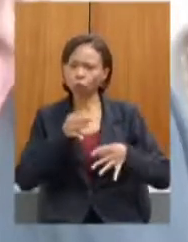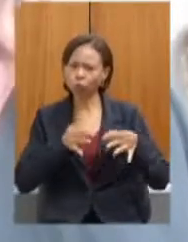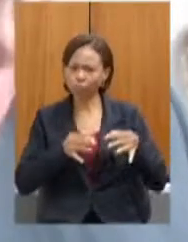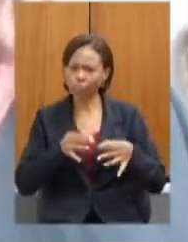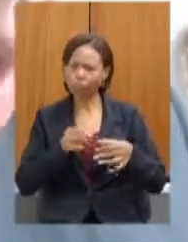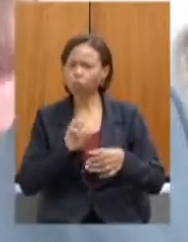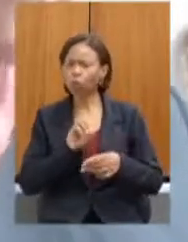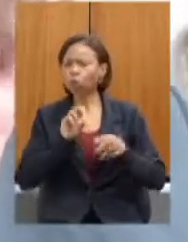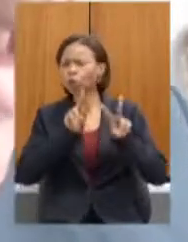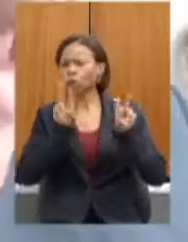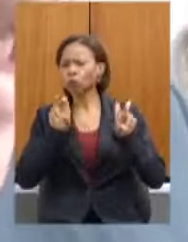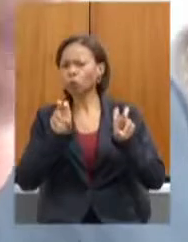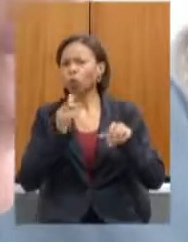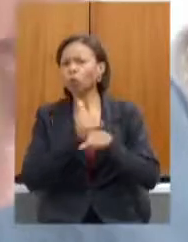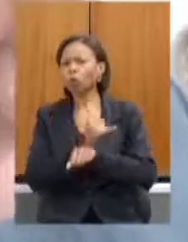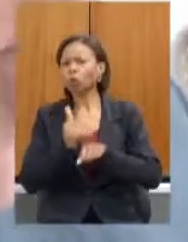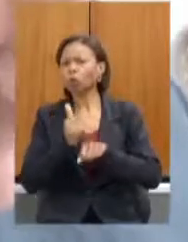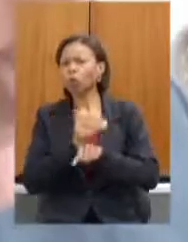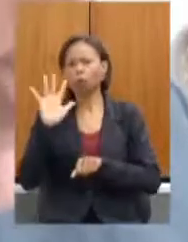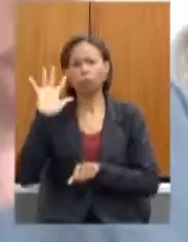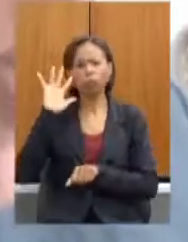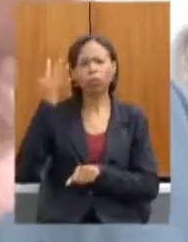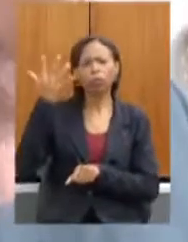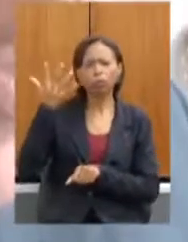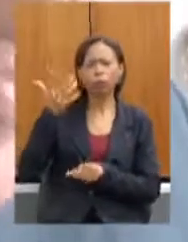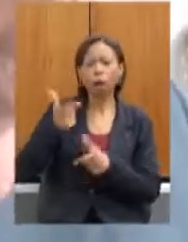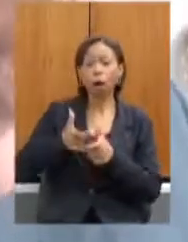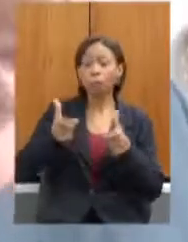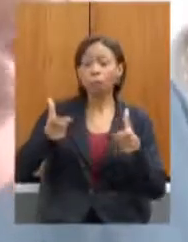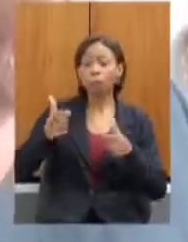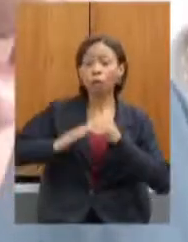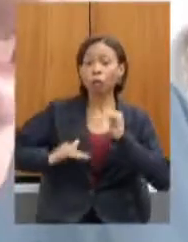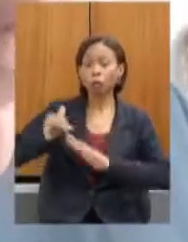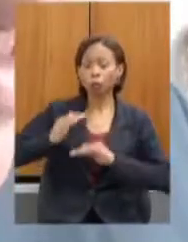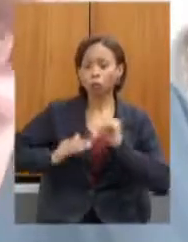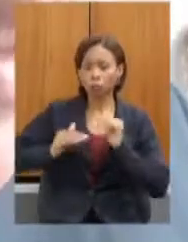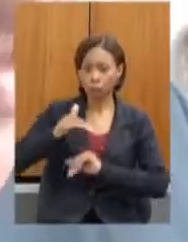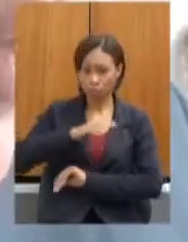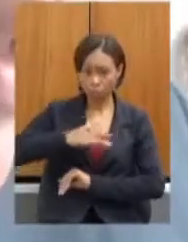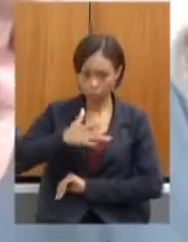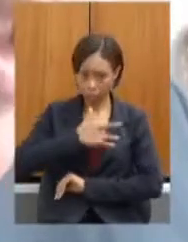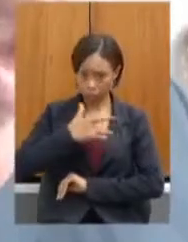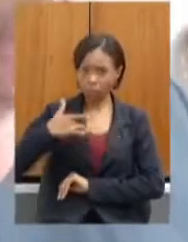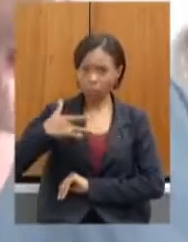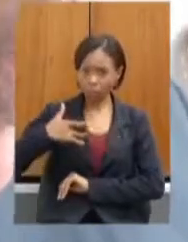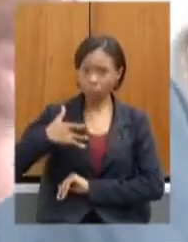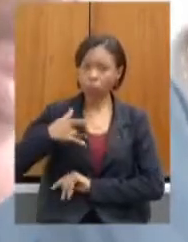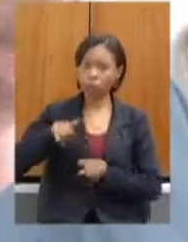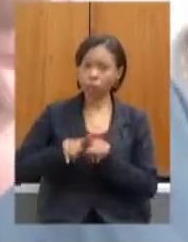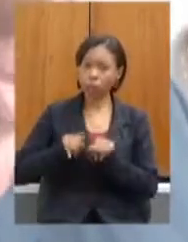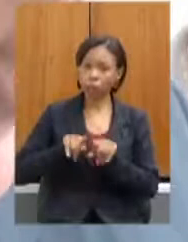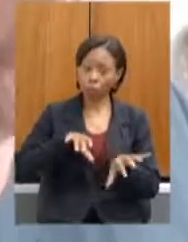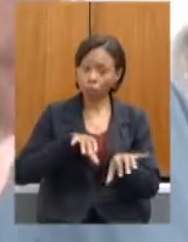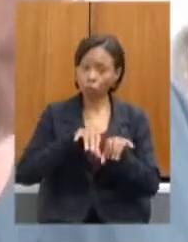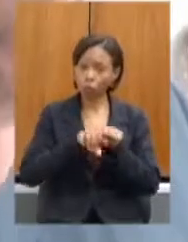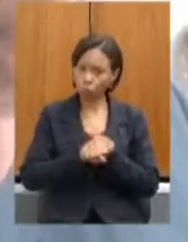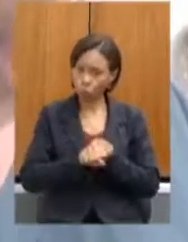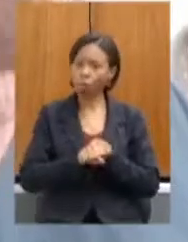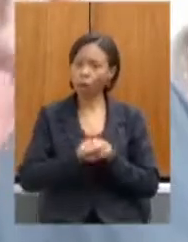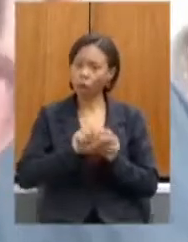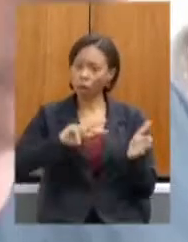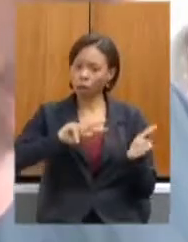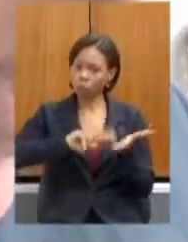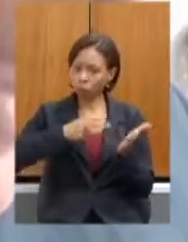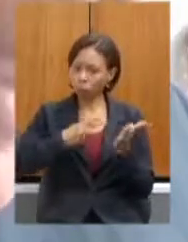medidas que poderiam ser tomadas para ampliar os recursos humanos em saúde e sobre a revalidação de diplomas Em ambos Estadual